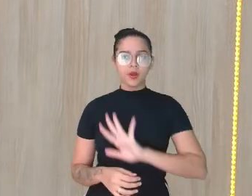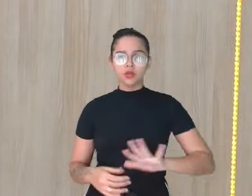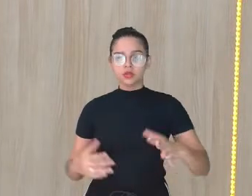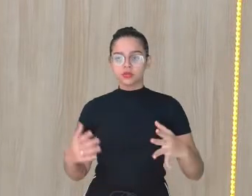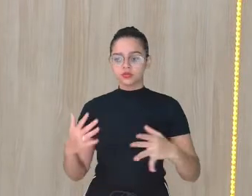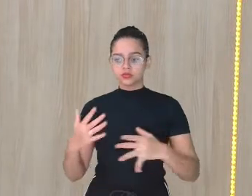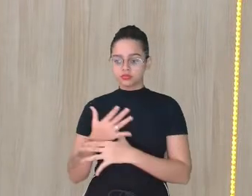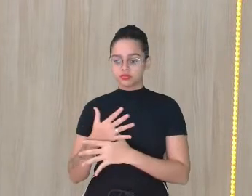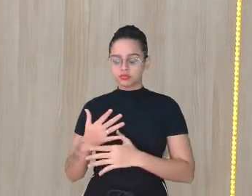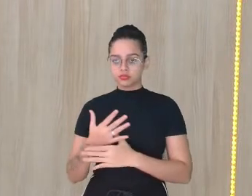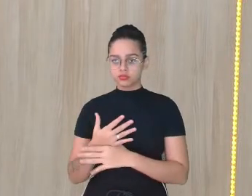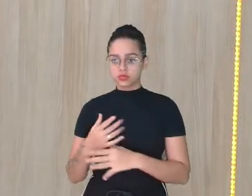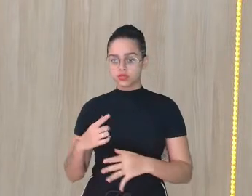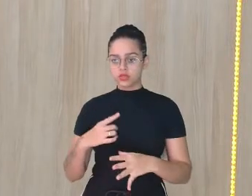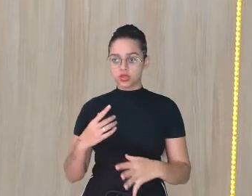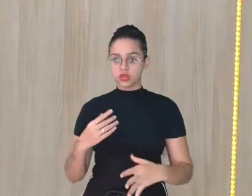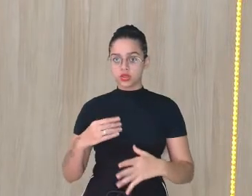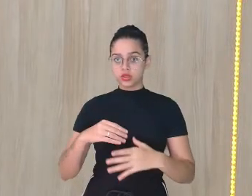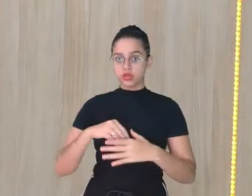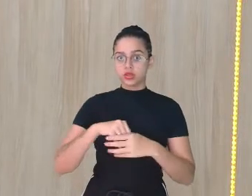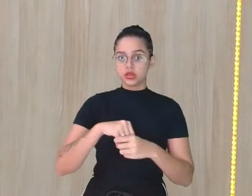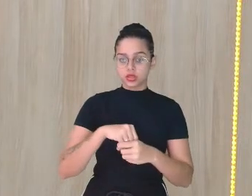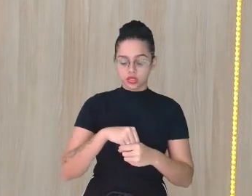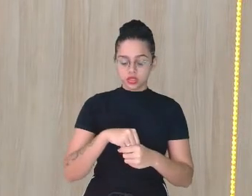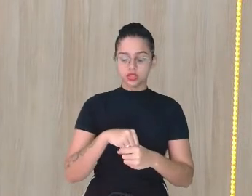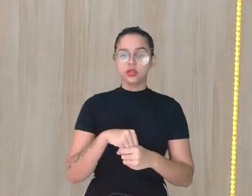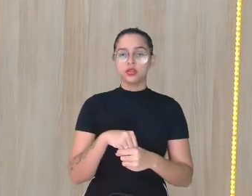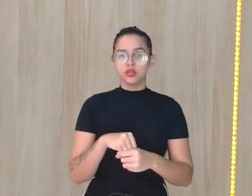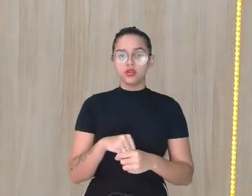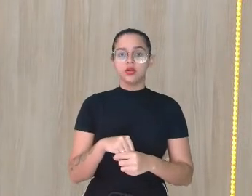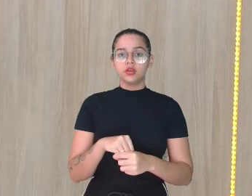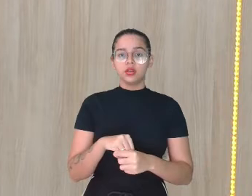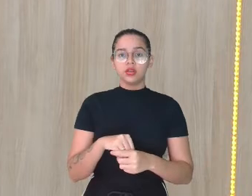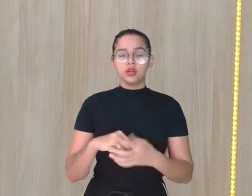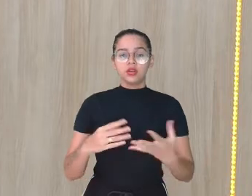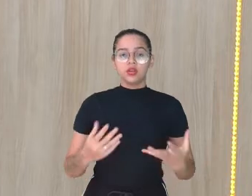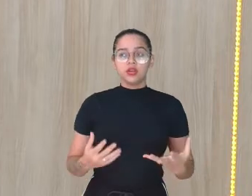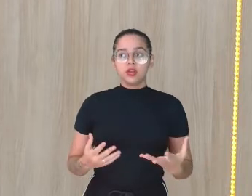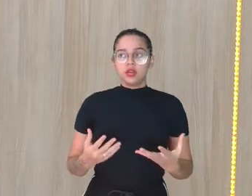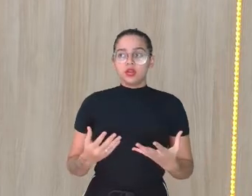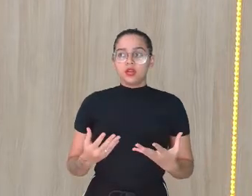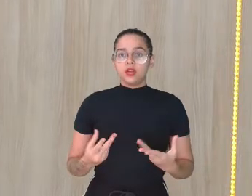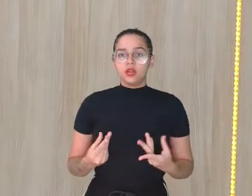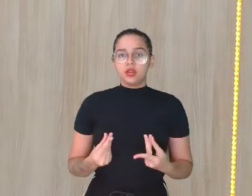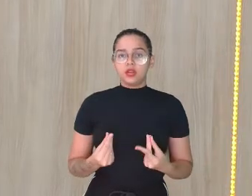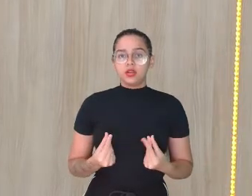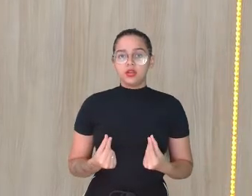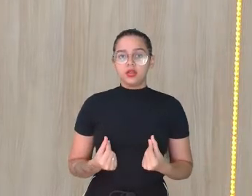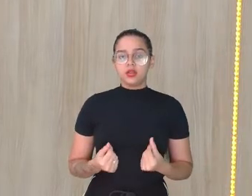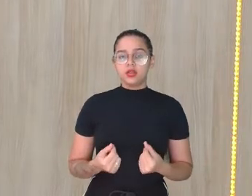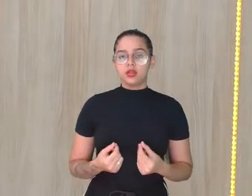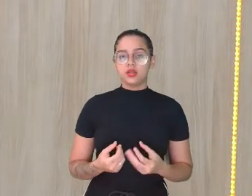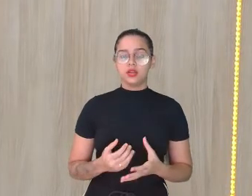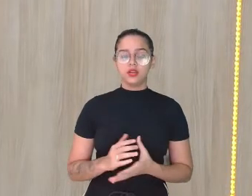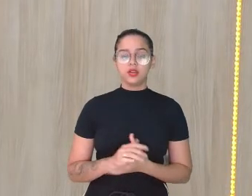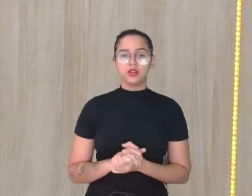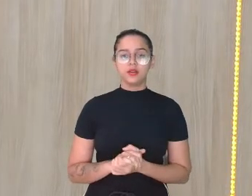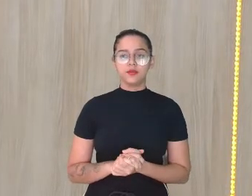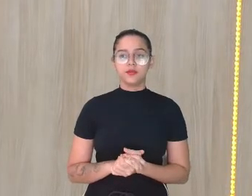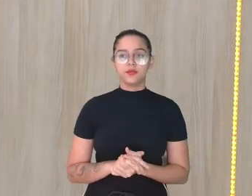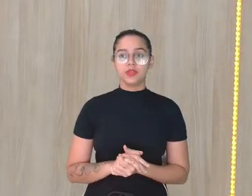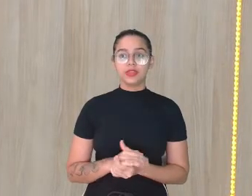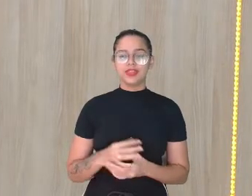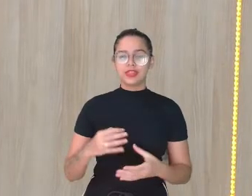estarem inseridas, não é, dentro do processo, né,